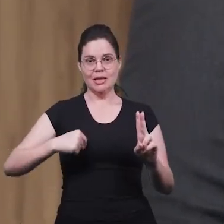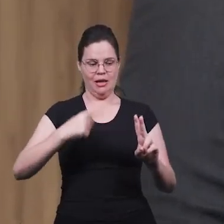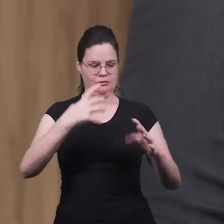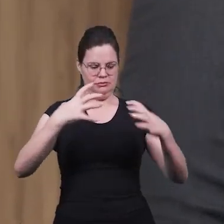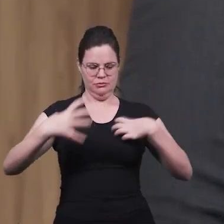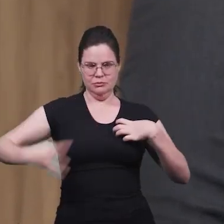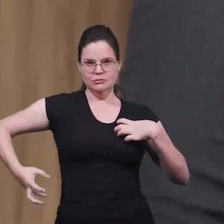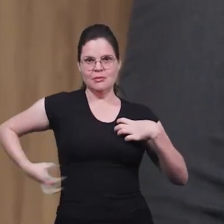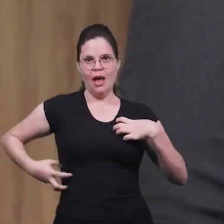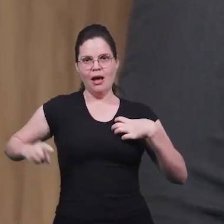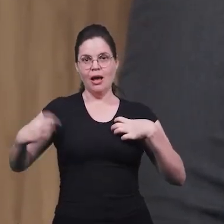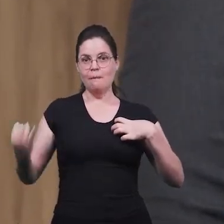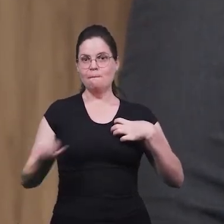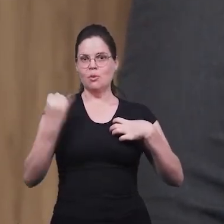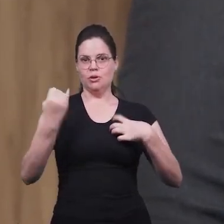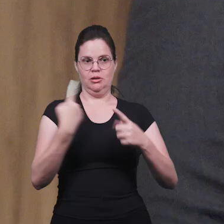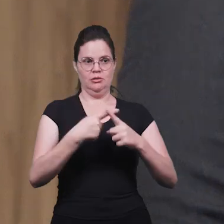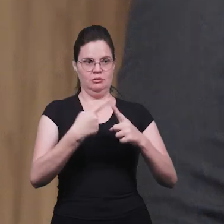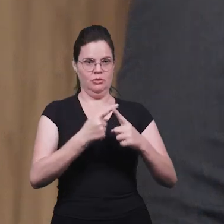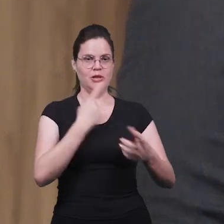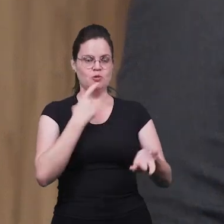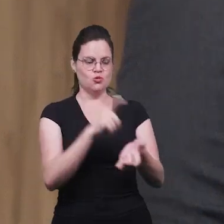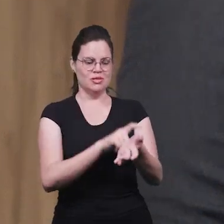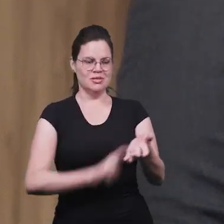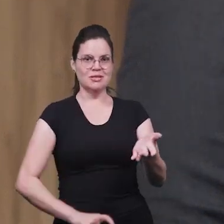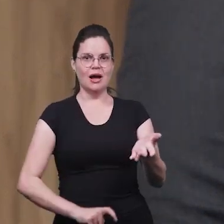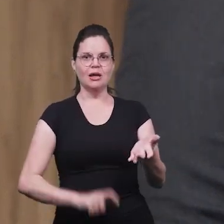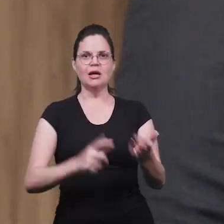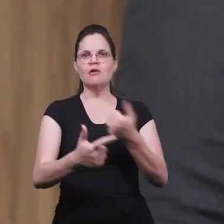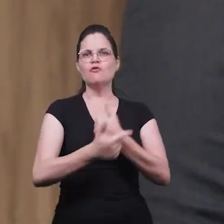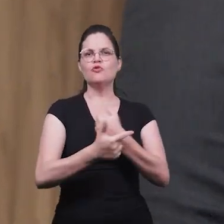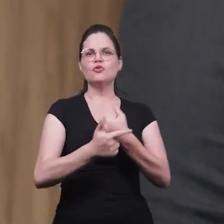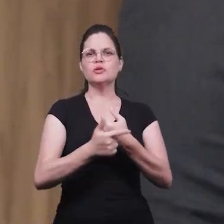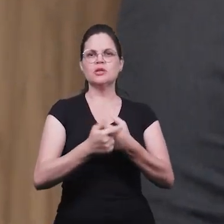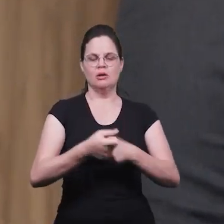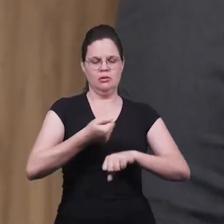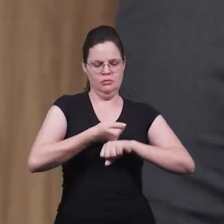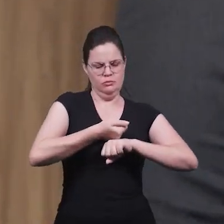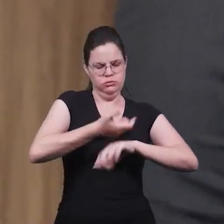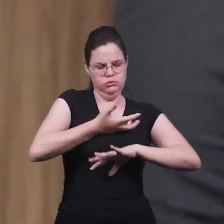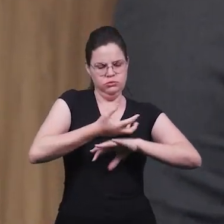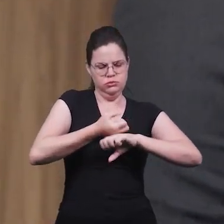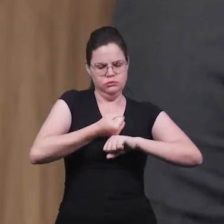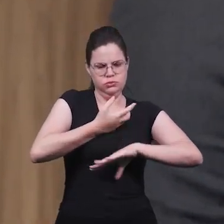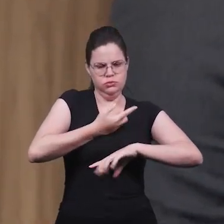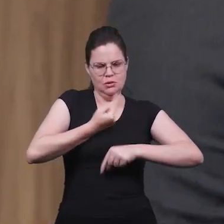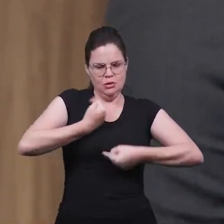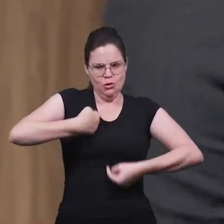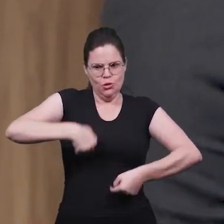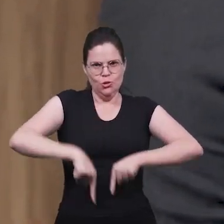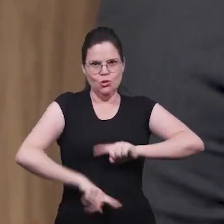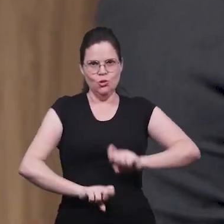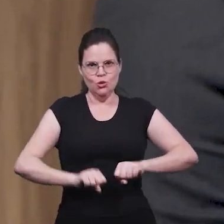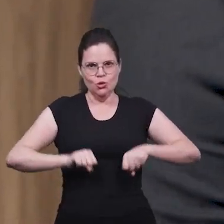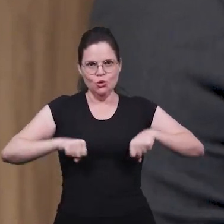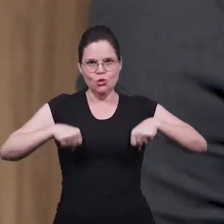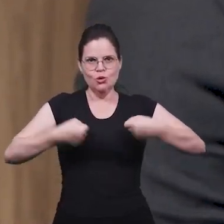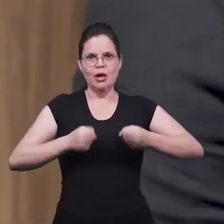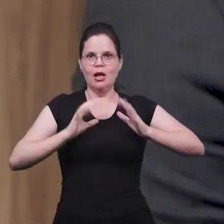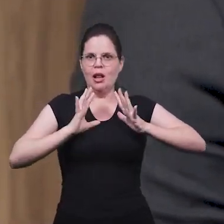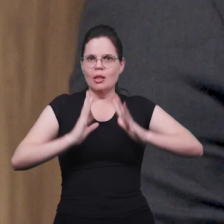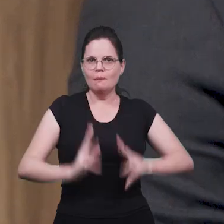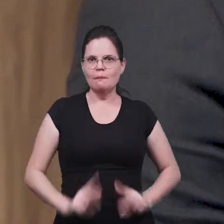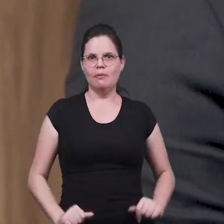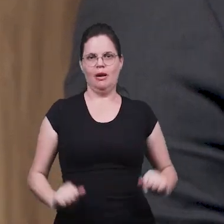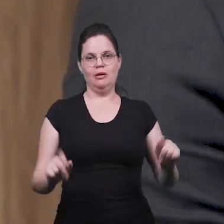porque o sangue tem a função de alimentar e purificar o corpo. Então essa igreja fiel que estava